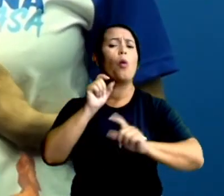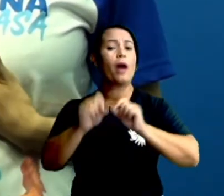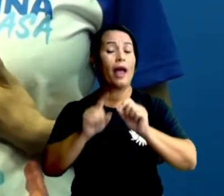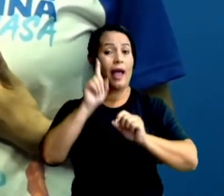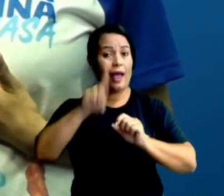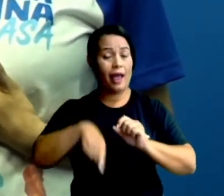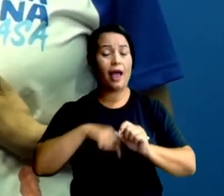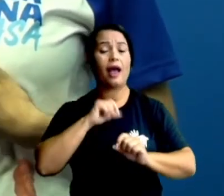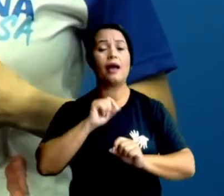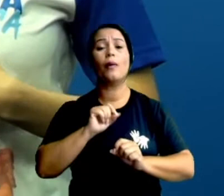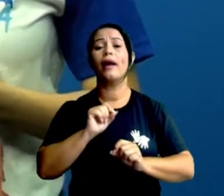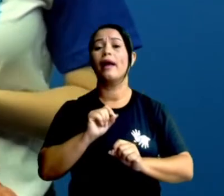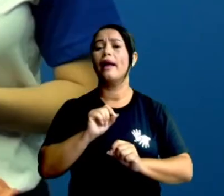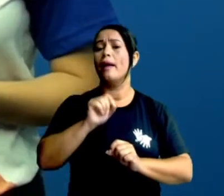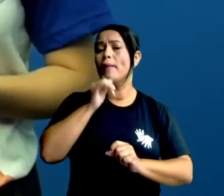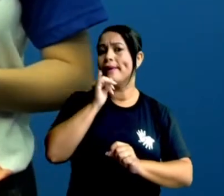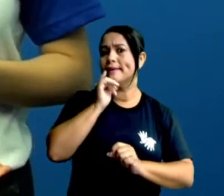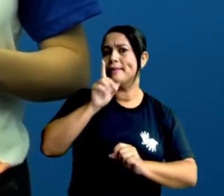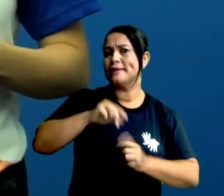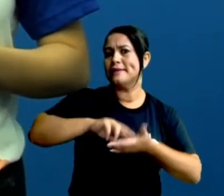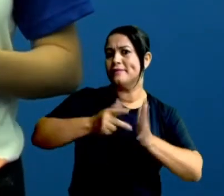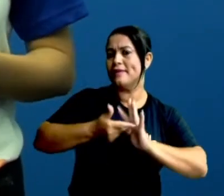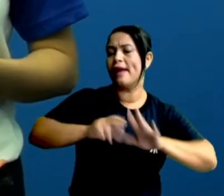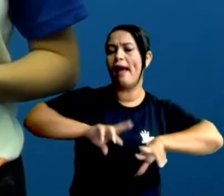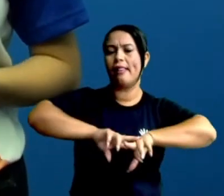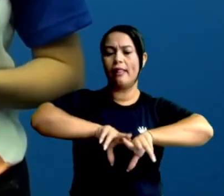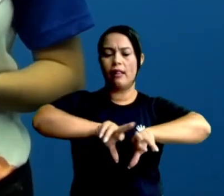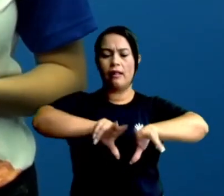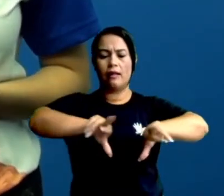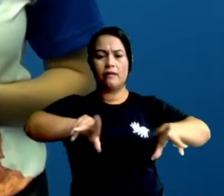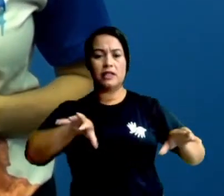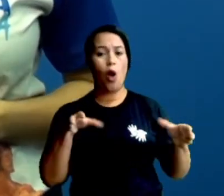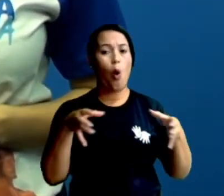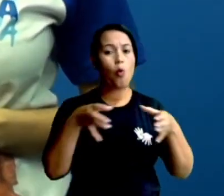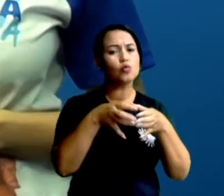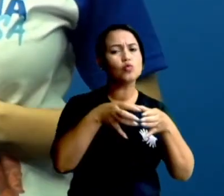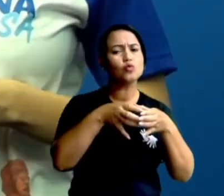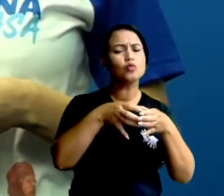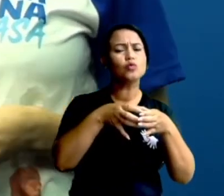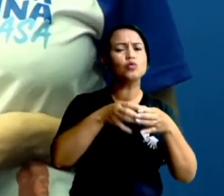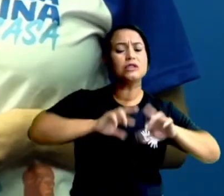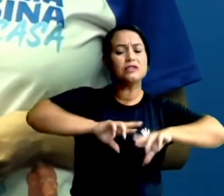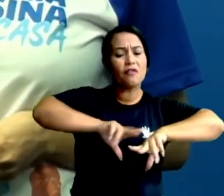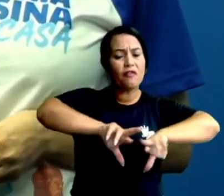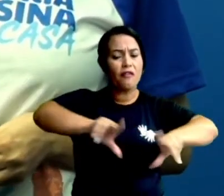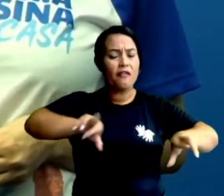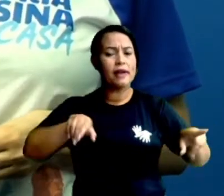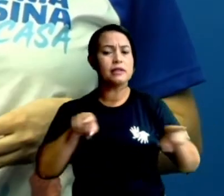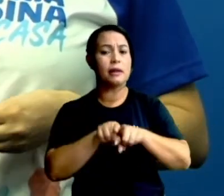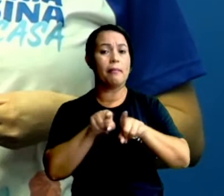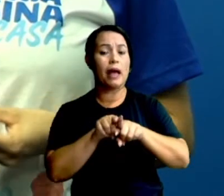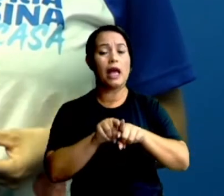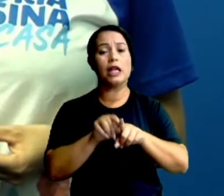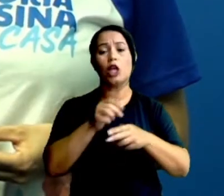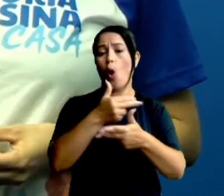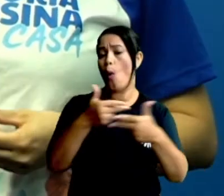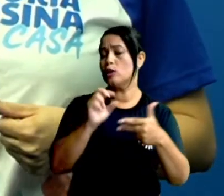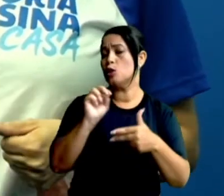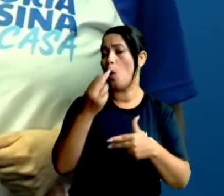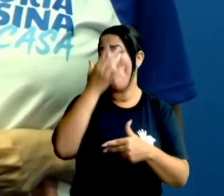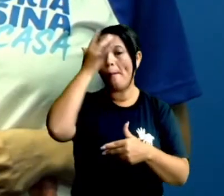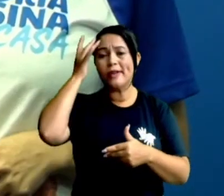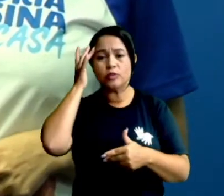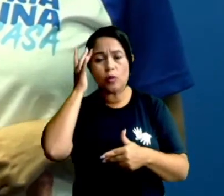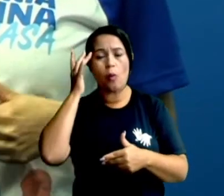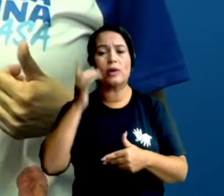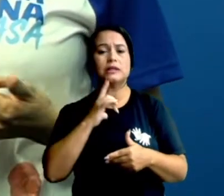a qualidade do que é diverso, é o conjunto variado de coisas, tá? Ou pessoas que integram um todo. Então